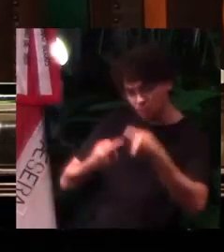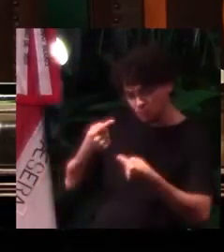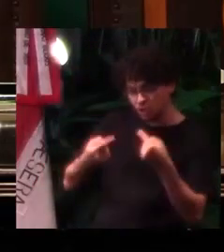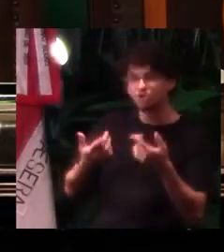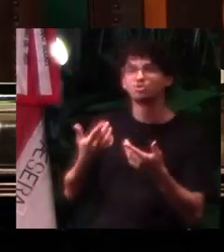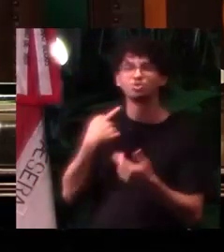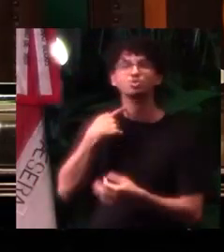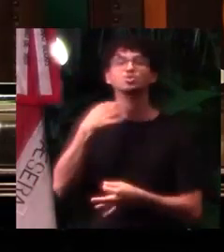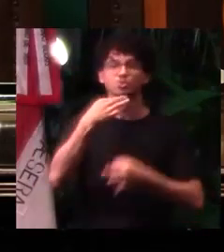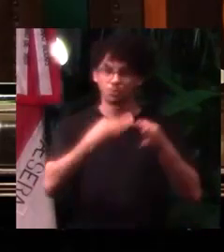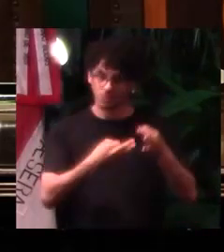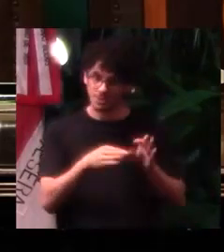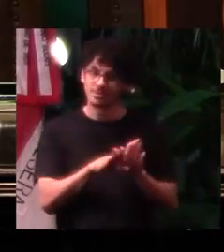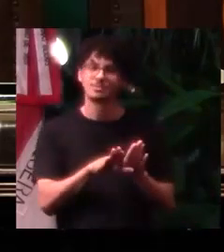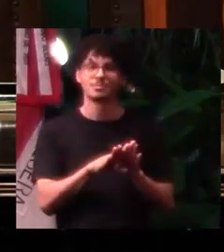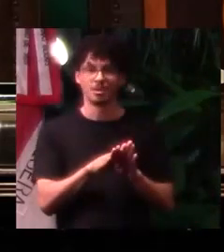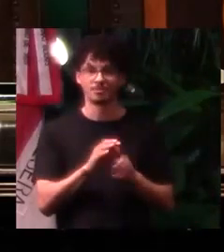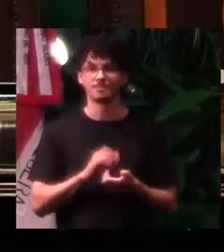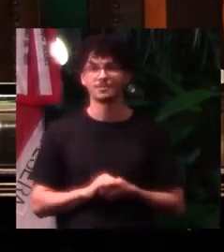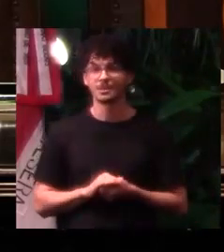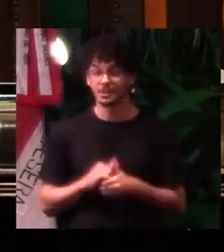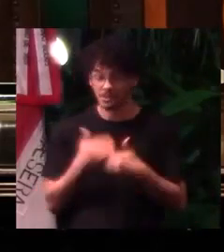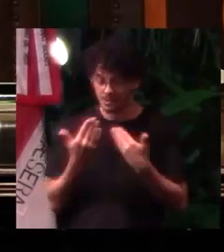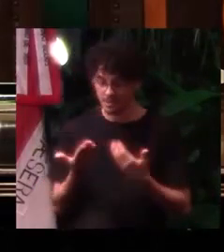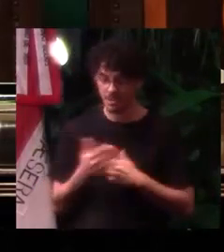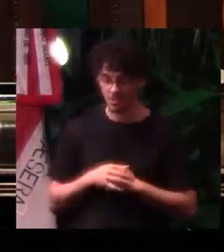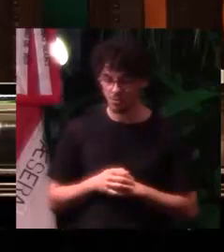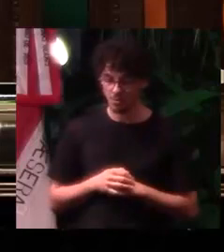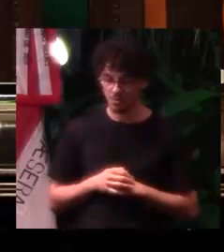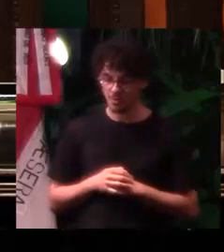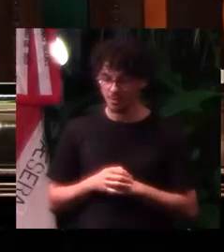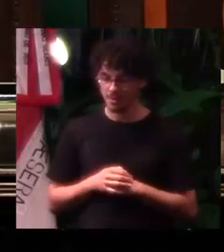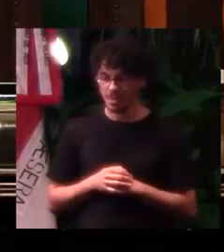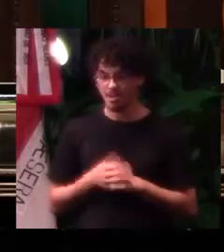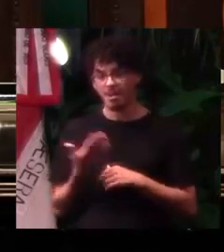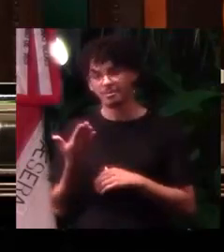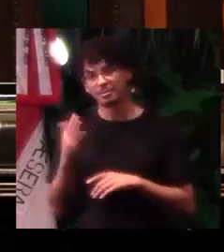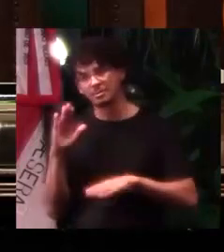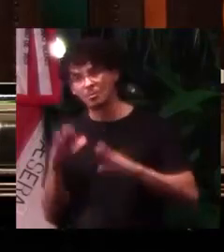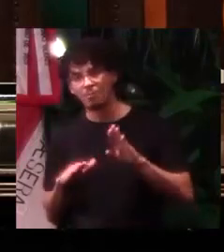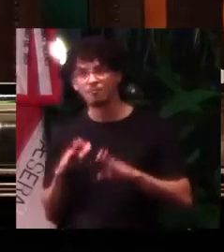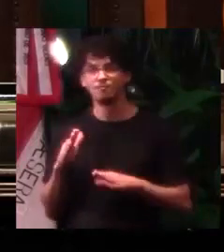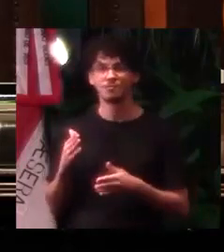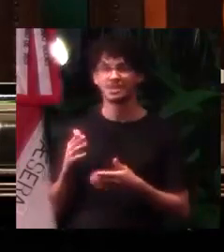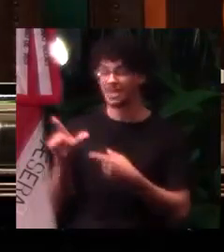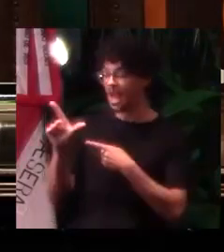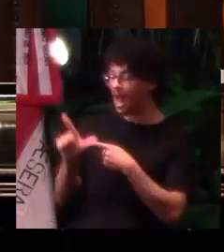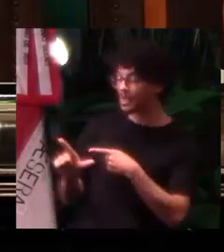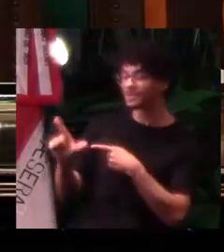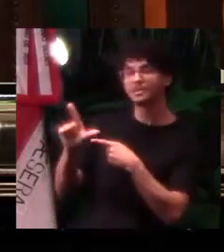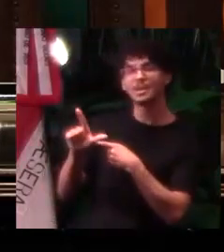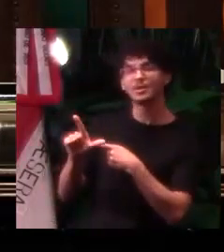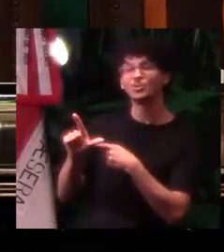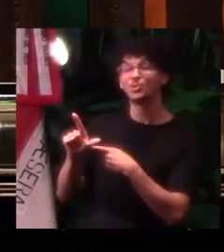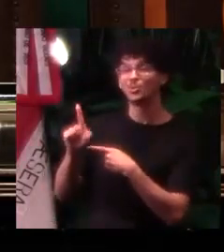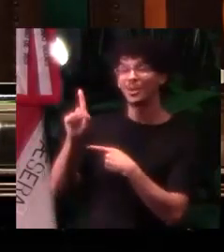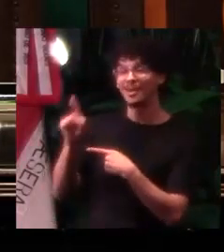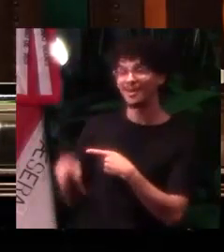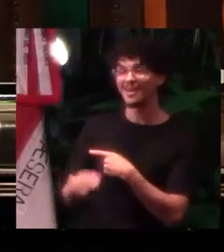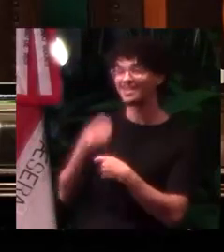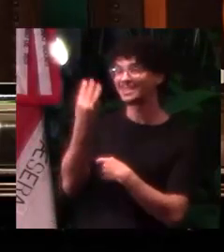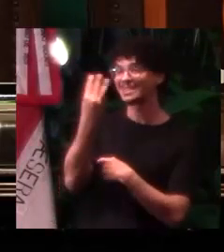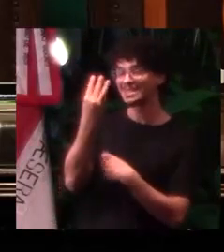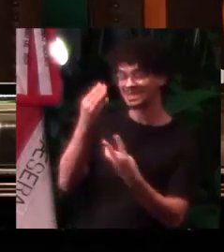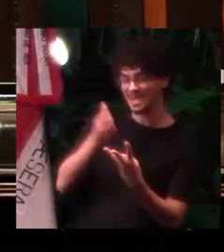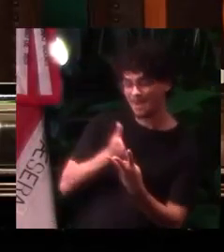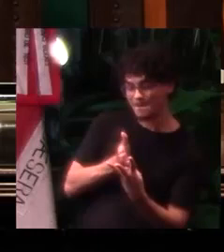e ela se colocaria, então, né, talvez como essa terceira margem, né,